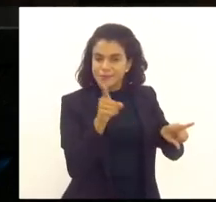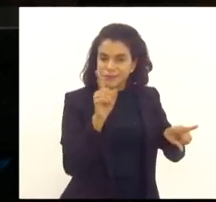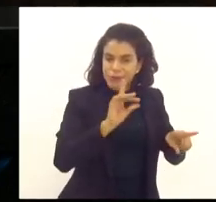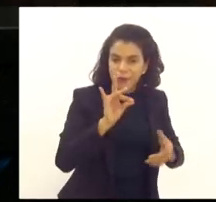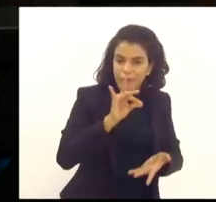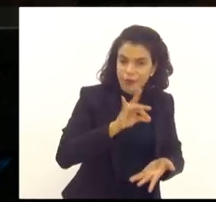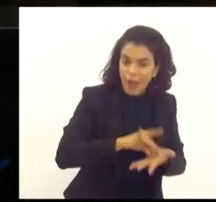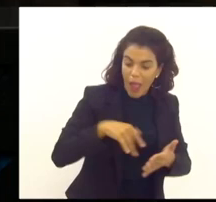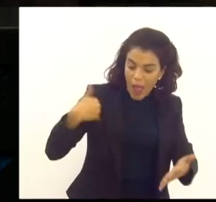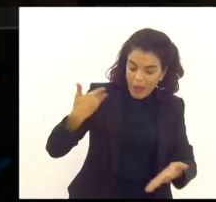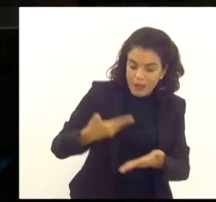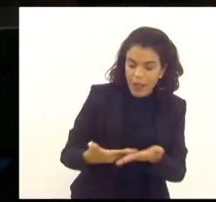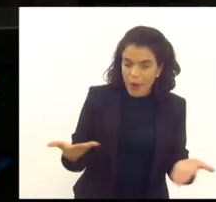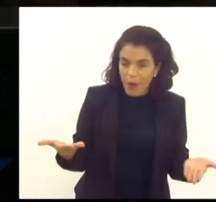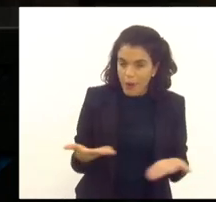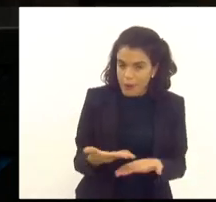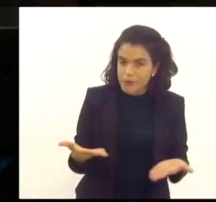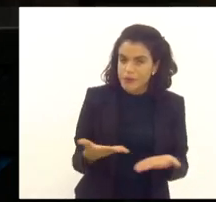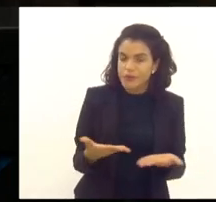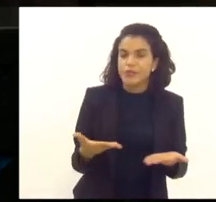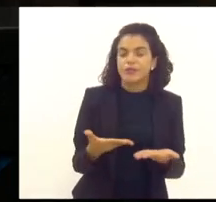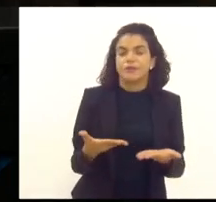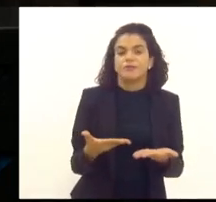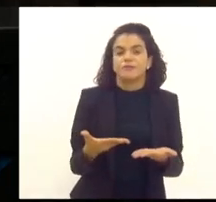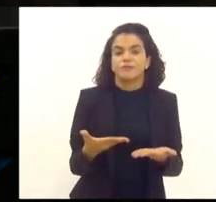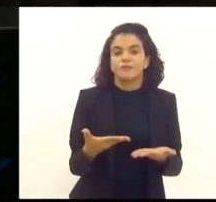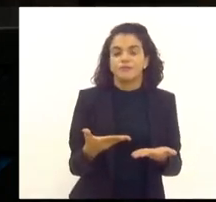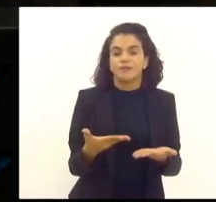como continua até hoje essa